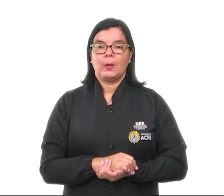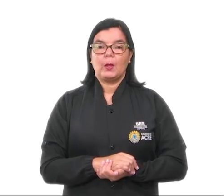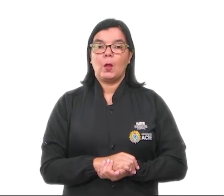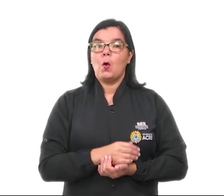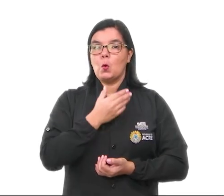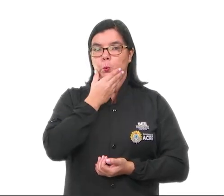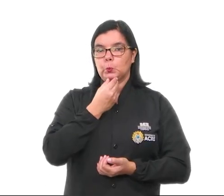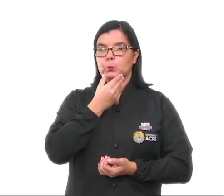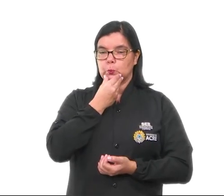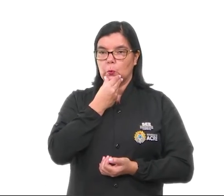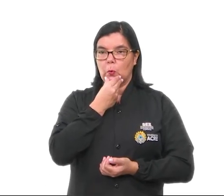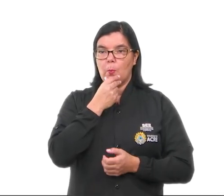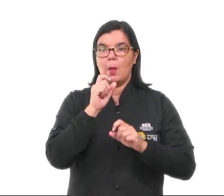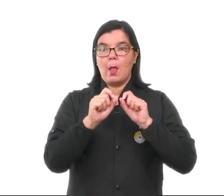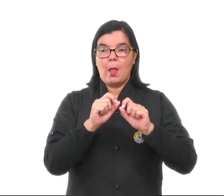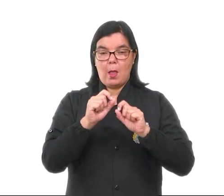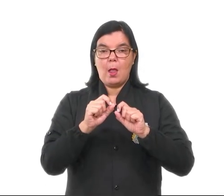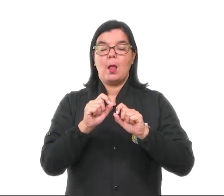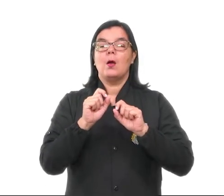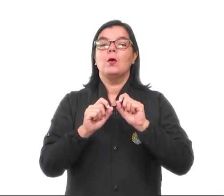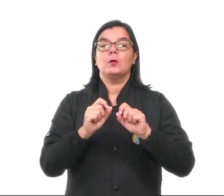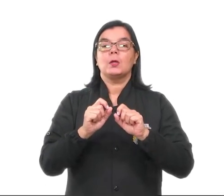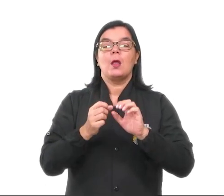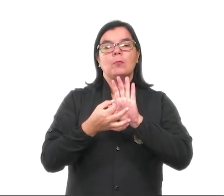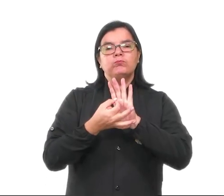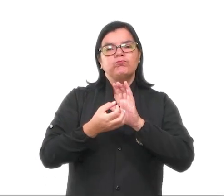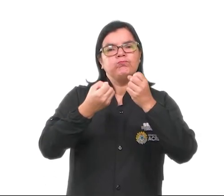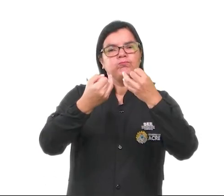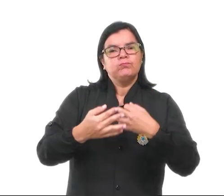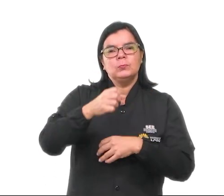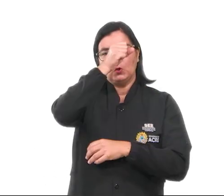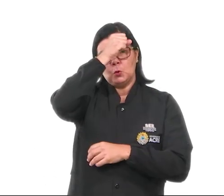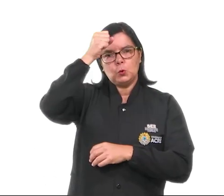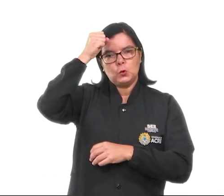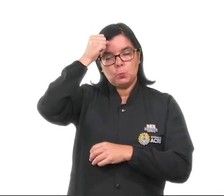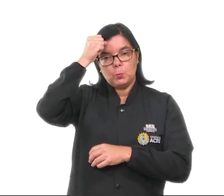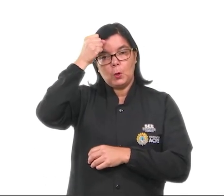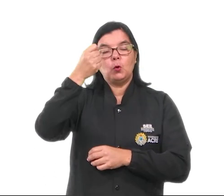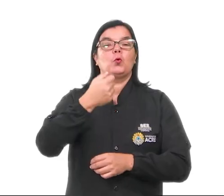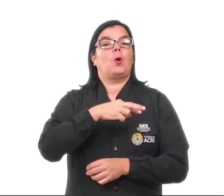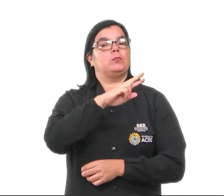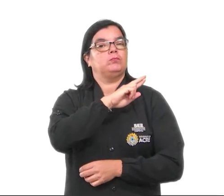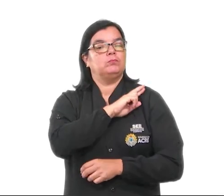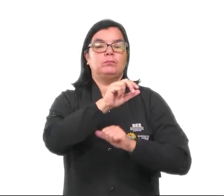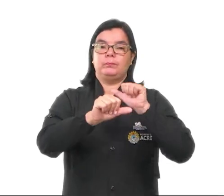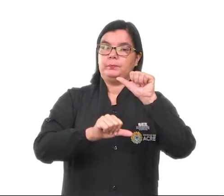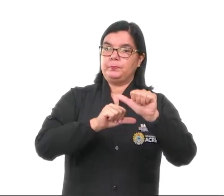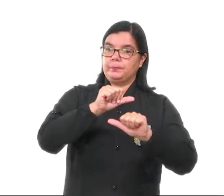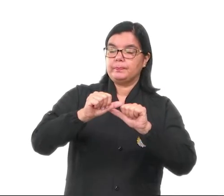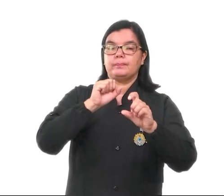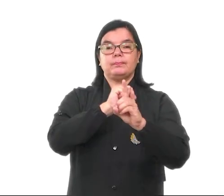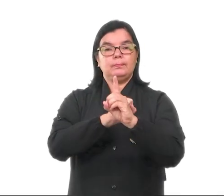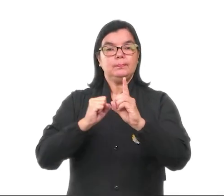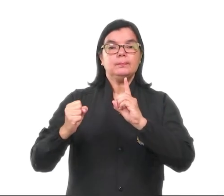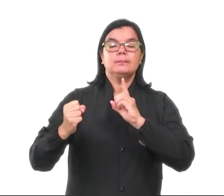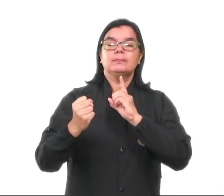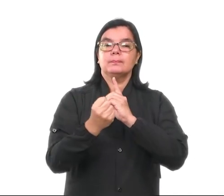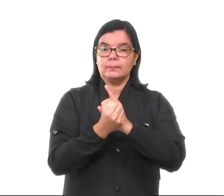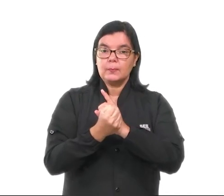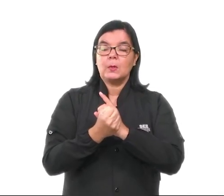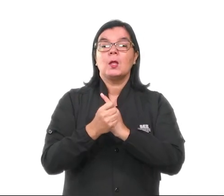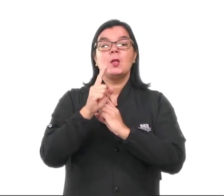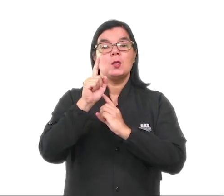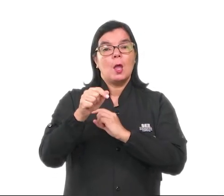Florestan Fernandes defendia uma sociologia comprometida com a mudança social. E ele